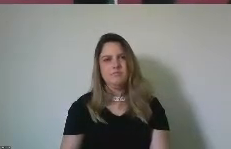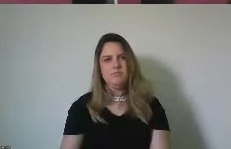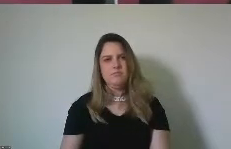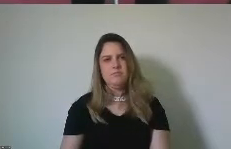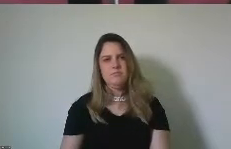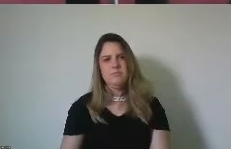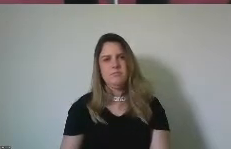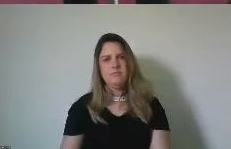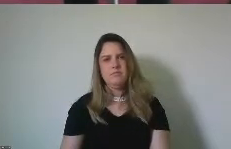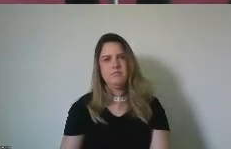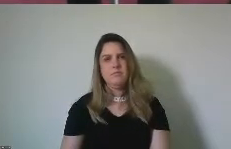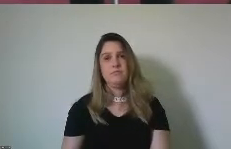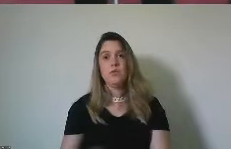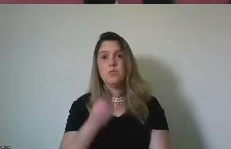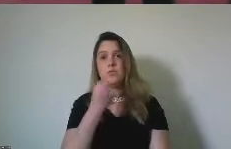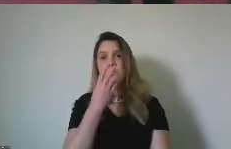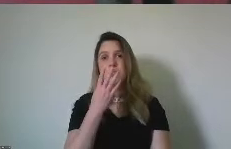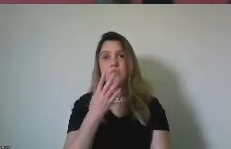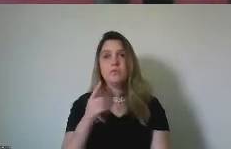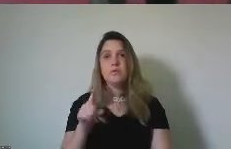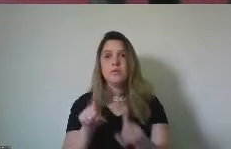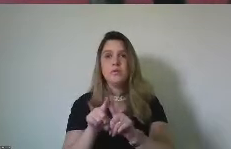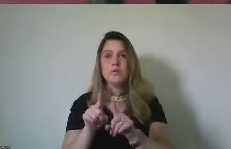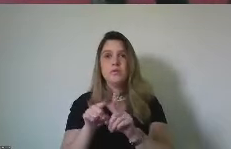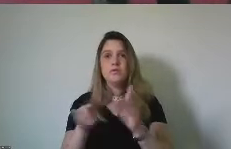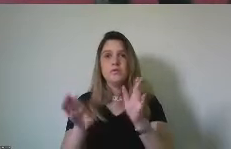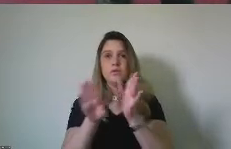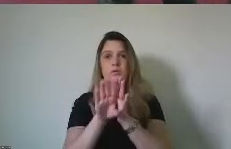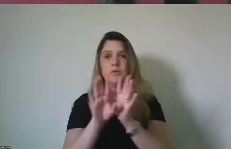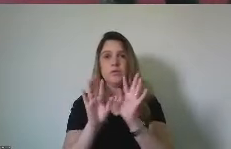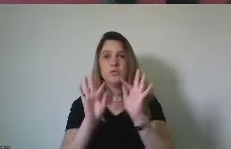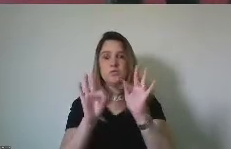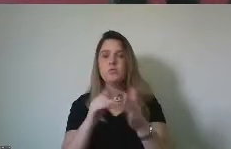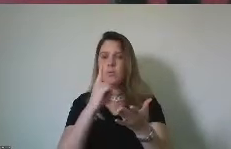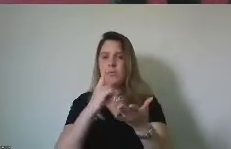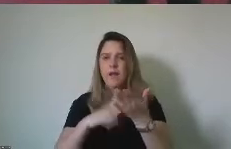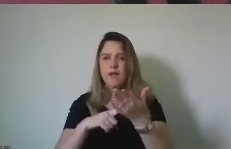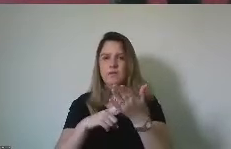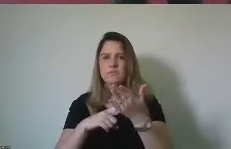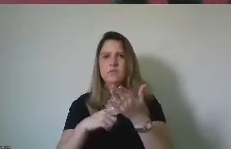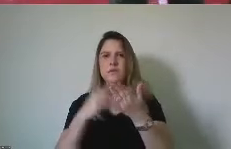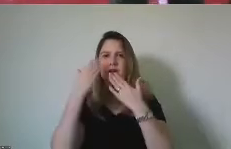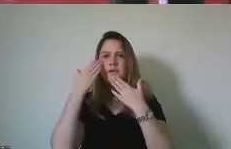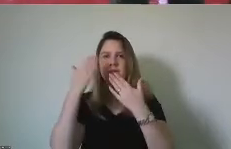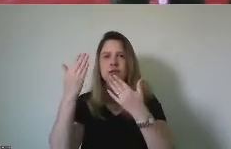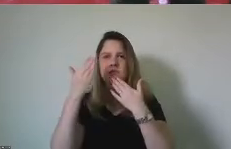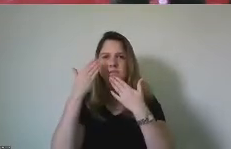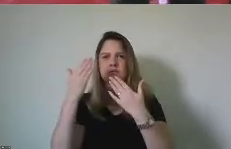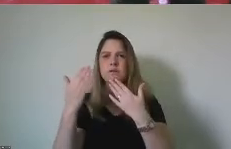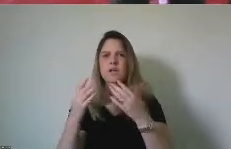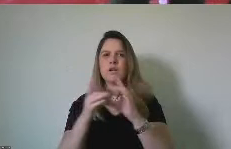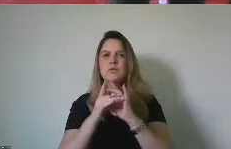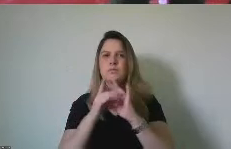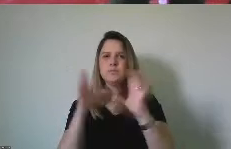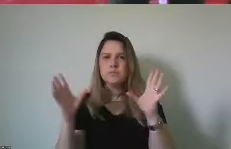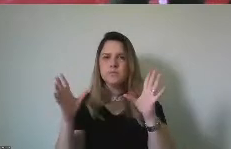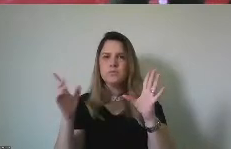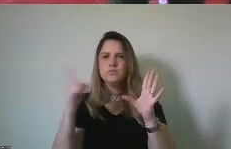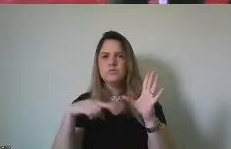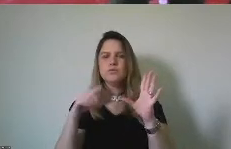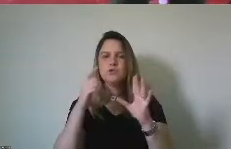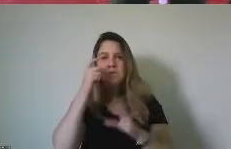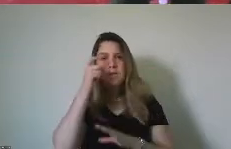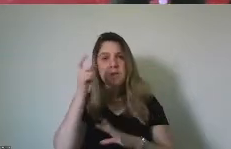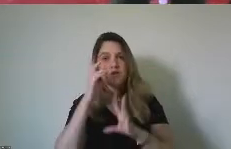bom pessoal então a gente está chegando ao tempo horário combinado queria agradecer a disponibilidade e interesse de todos